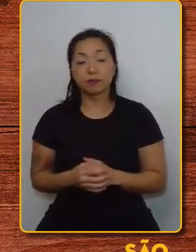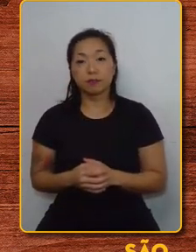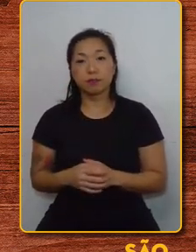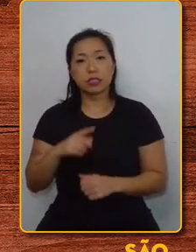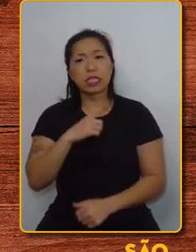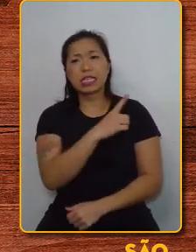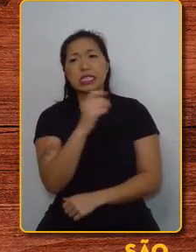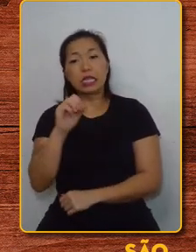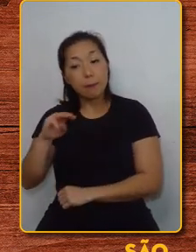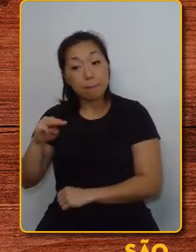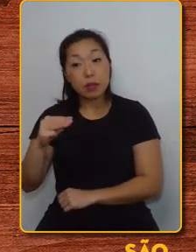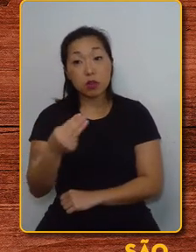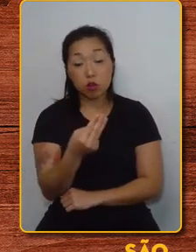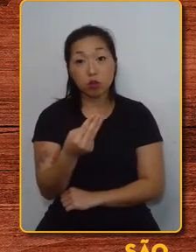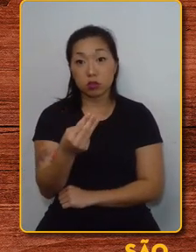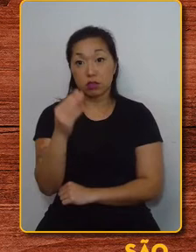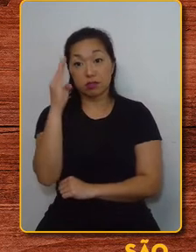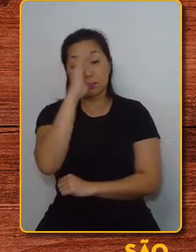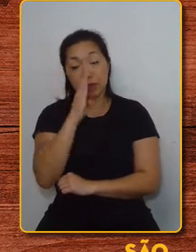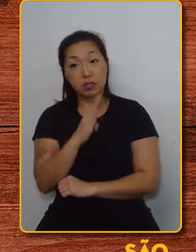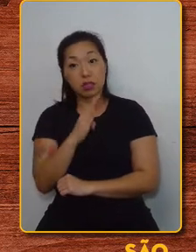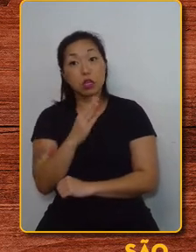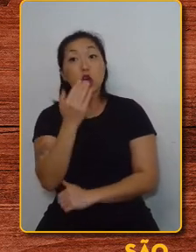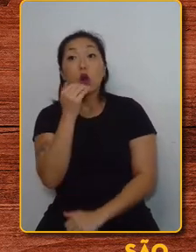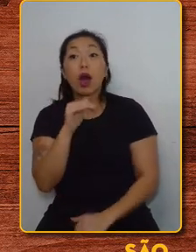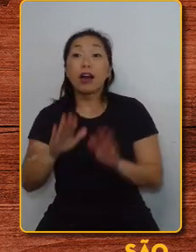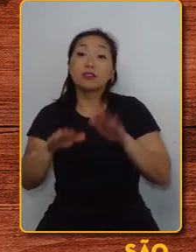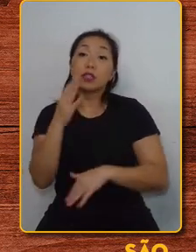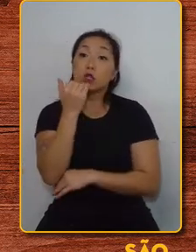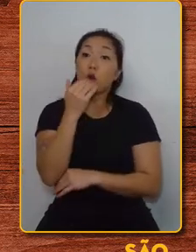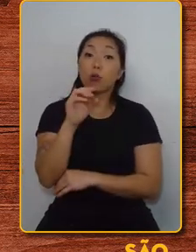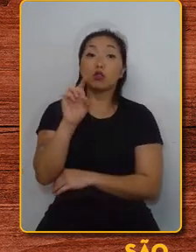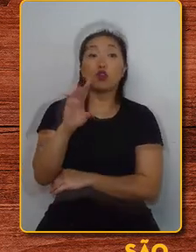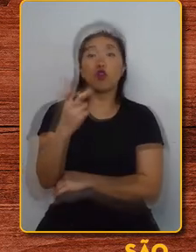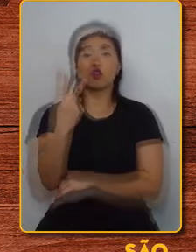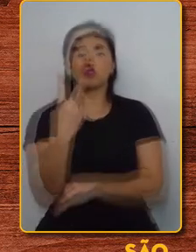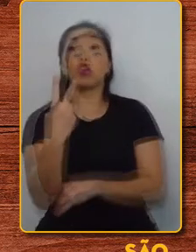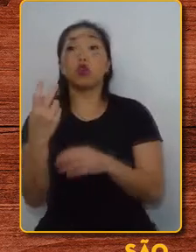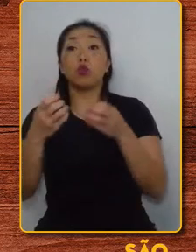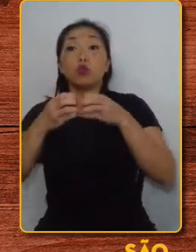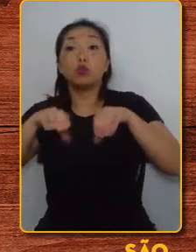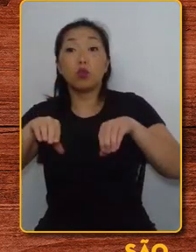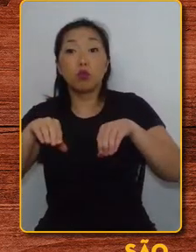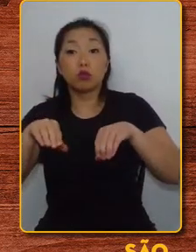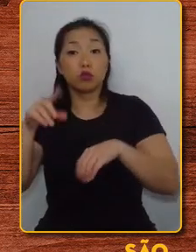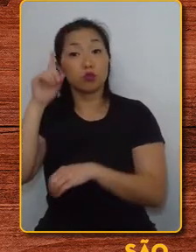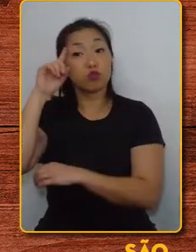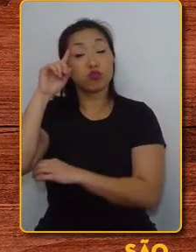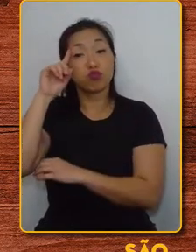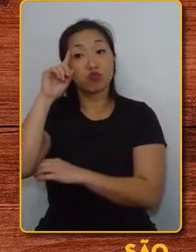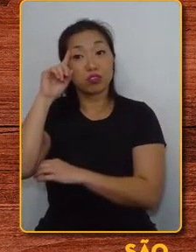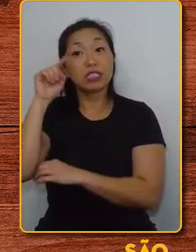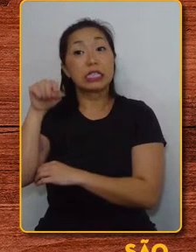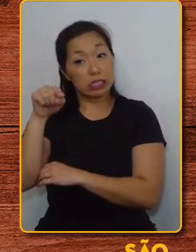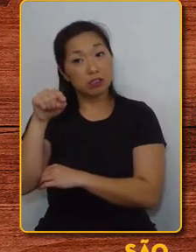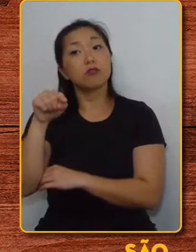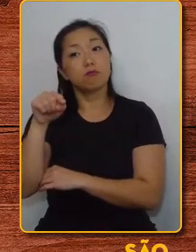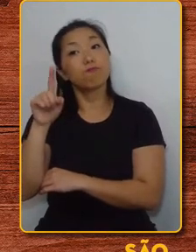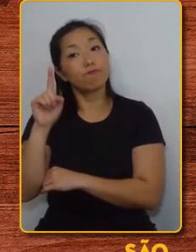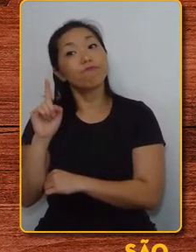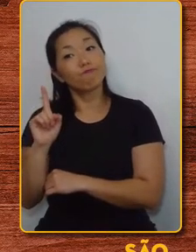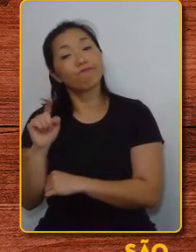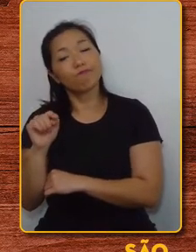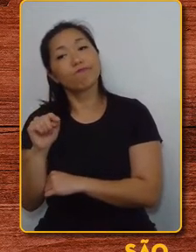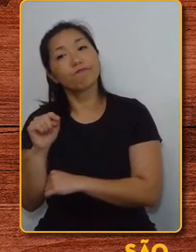comer 2 ovos por dia, já causa uma demanda significativa. Portanto, nós estamos no nosso